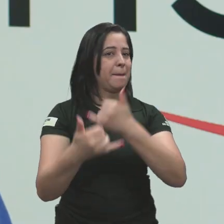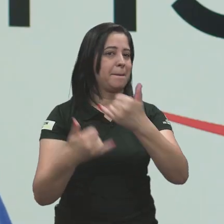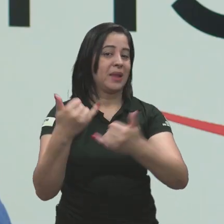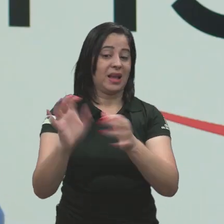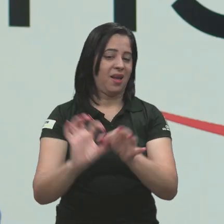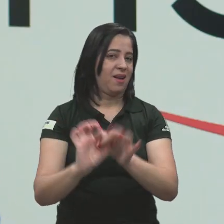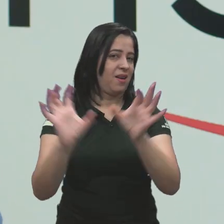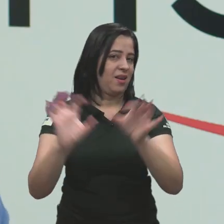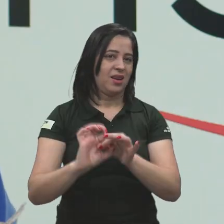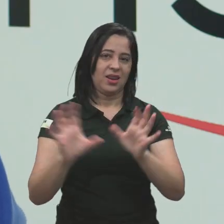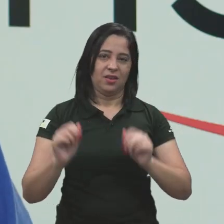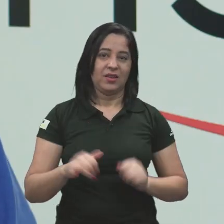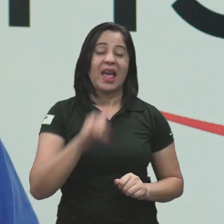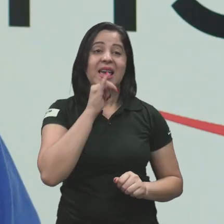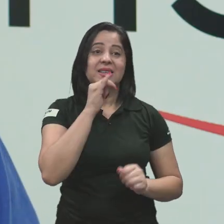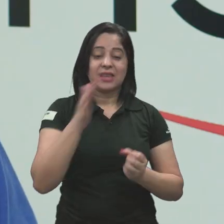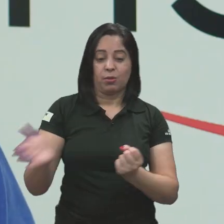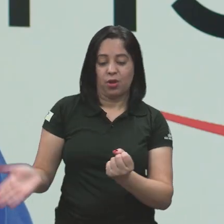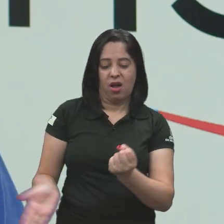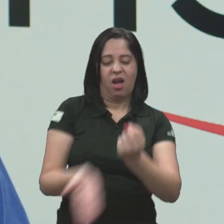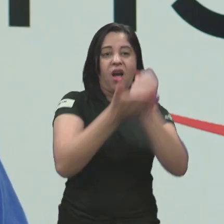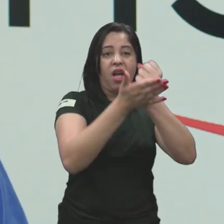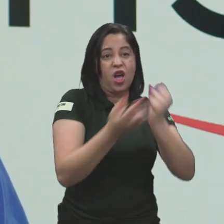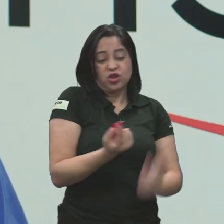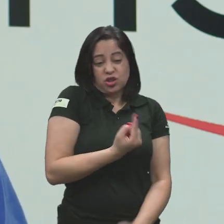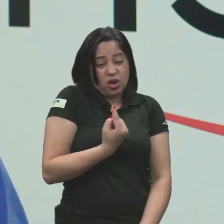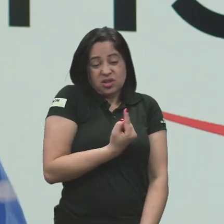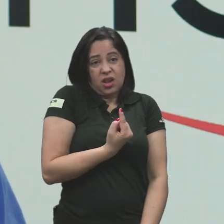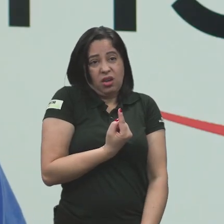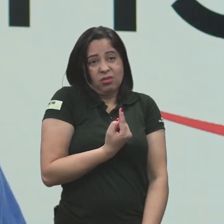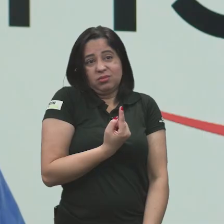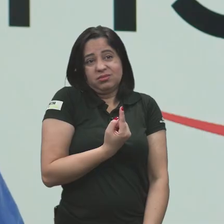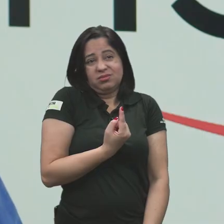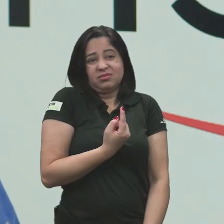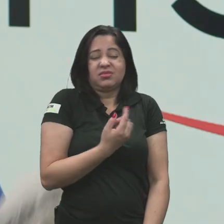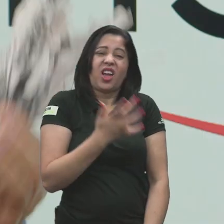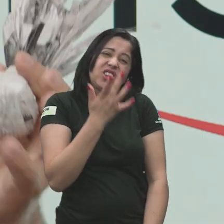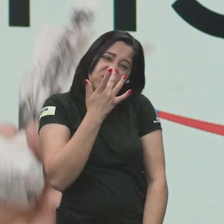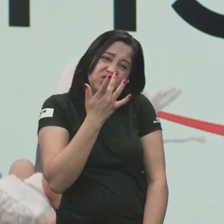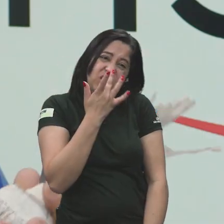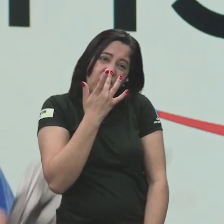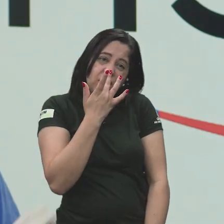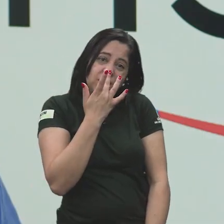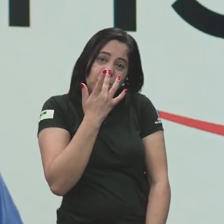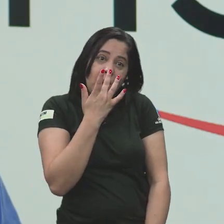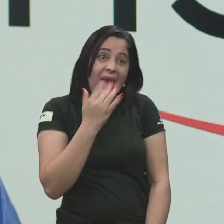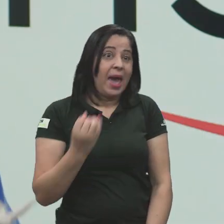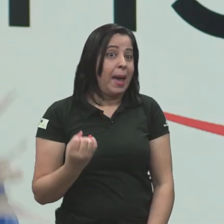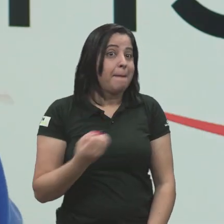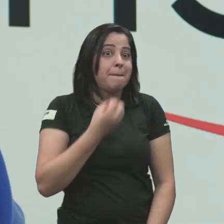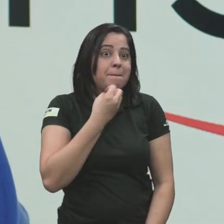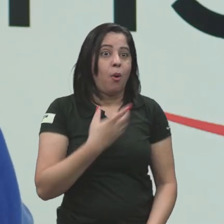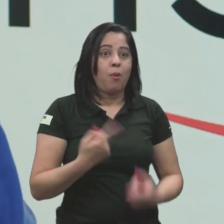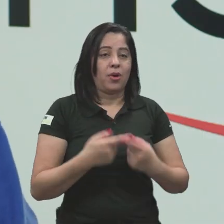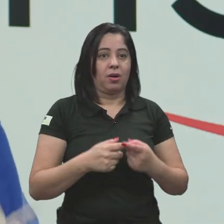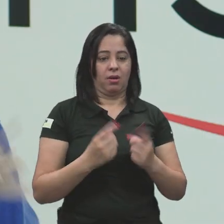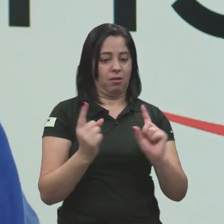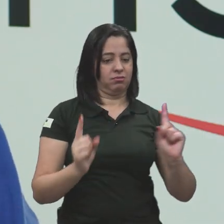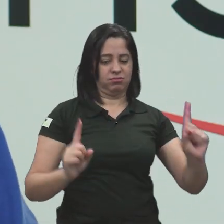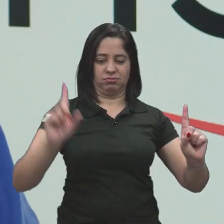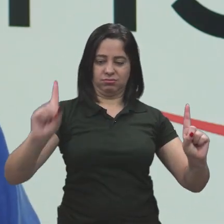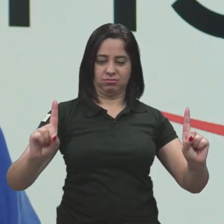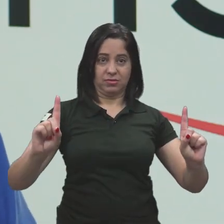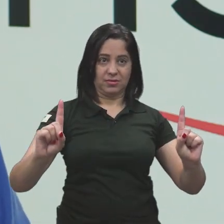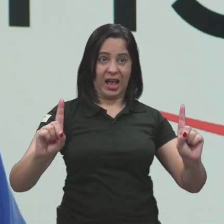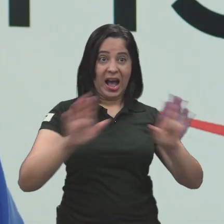sozinho, não teria graça nenhuma. E quando você tem um brinquedo desse, além da construção, já é o brincar,